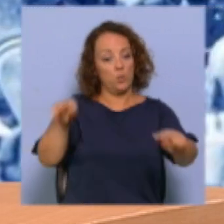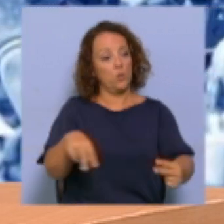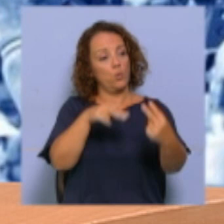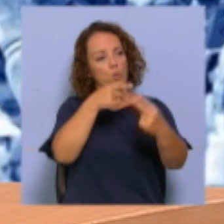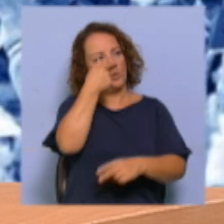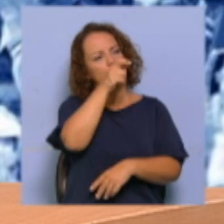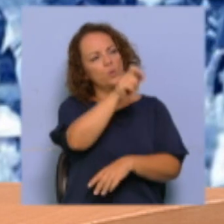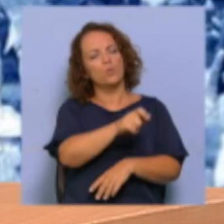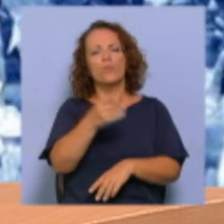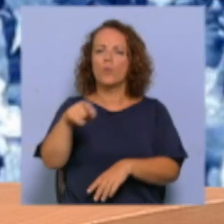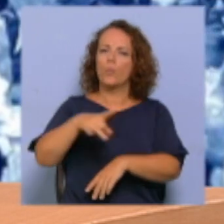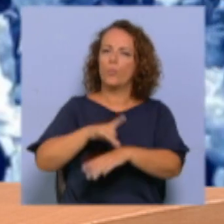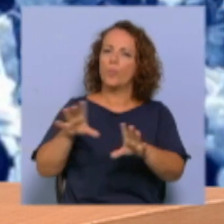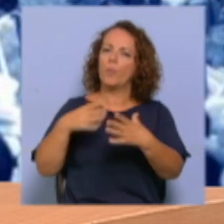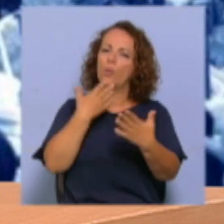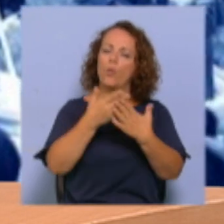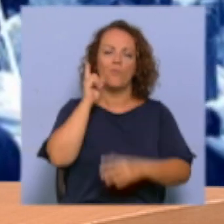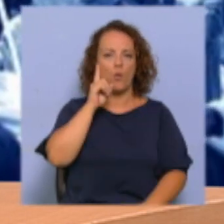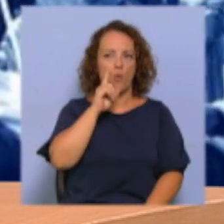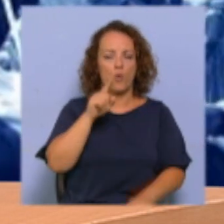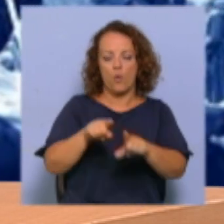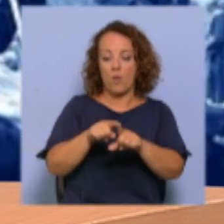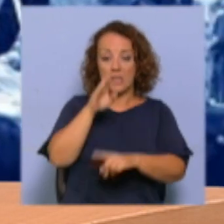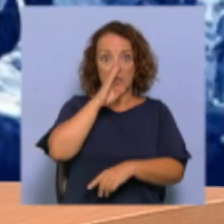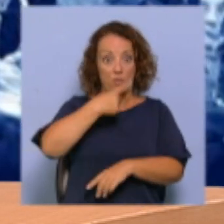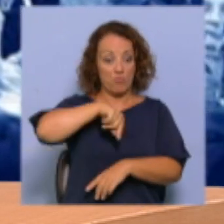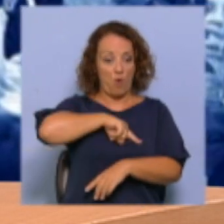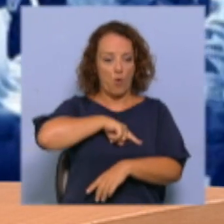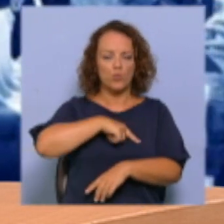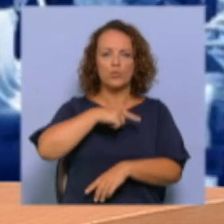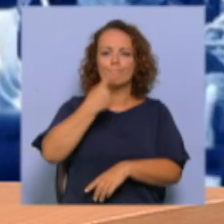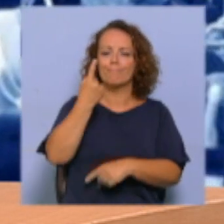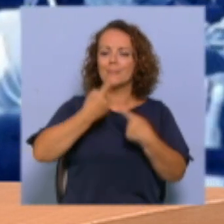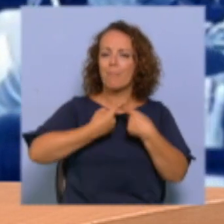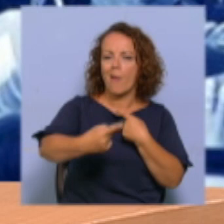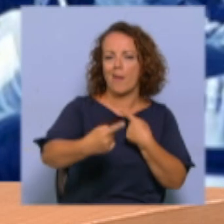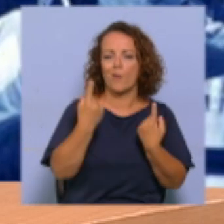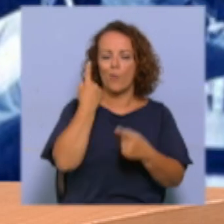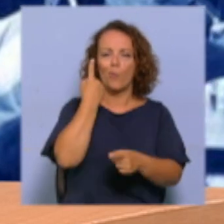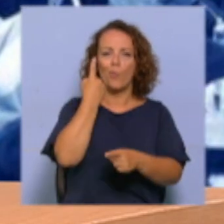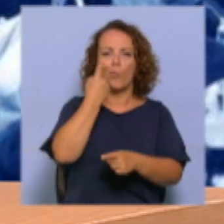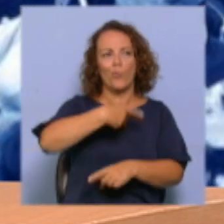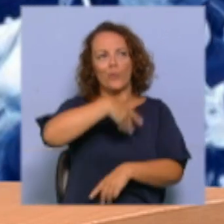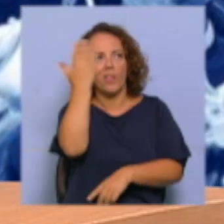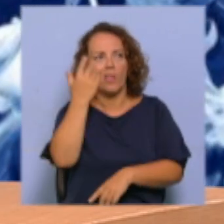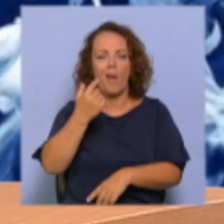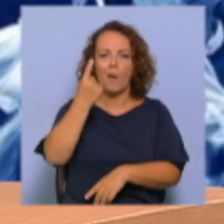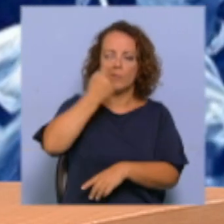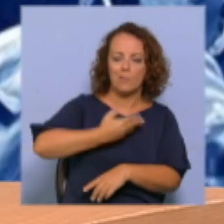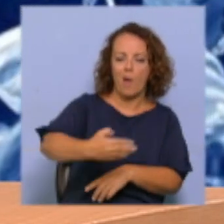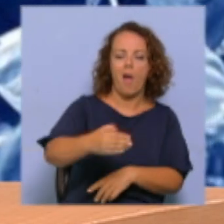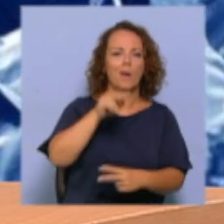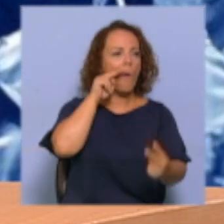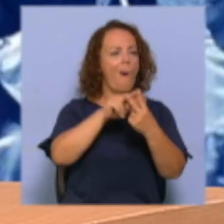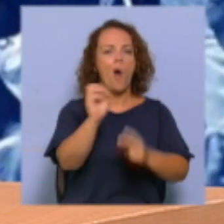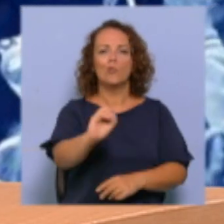valorizou, no sentido em que se não podemos ver por dia ou por semana 10 pessoas, ou 20 pessoas, ou